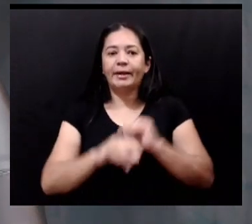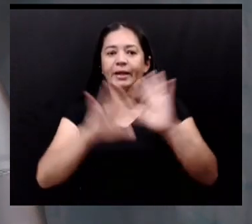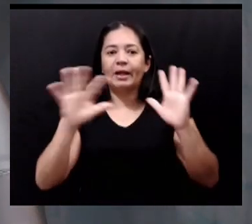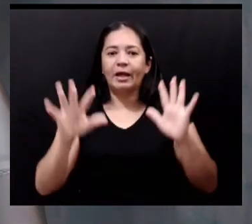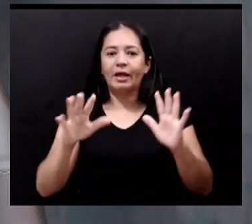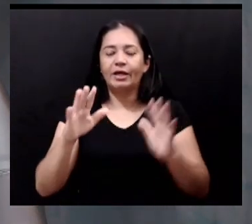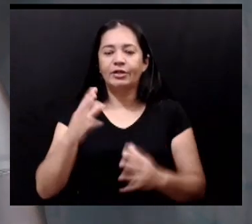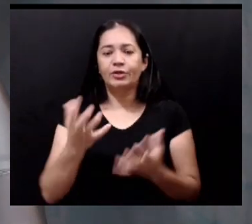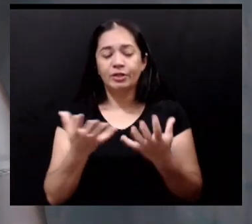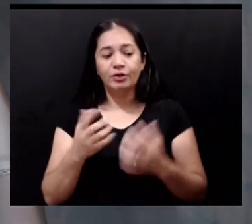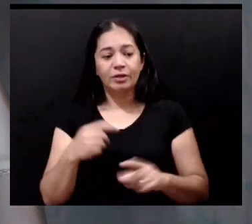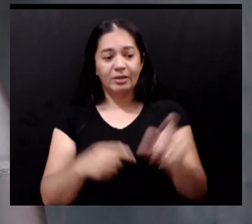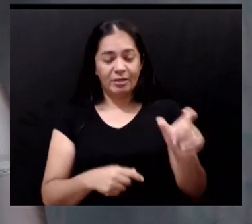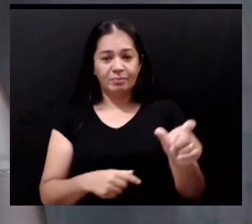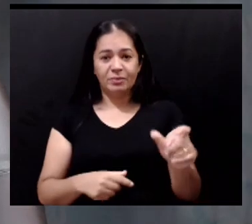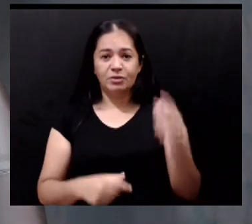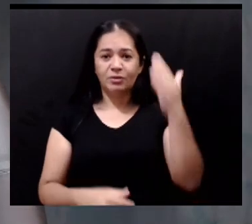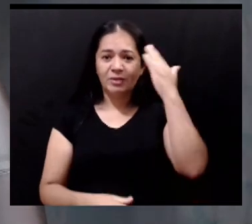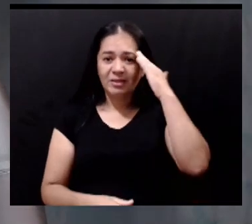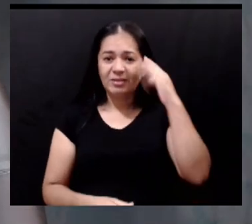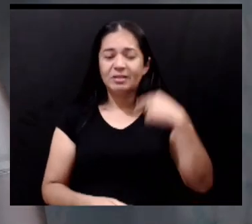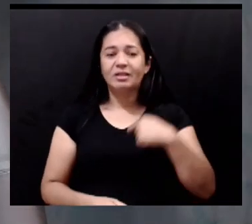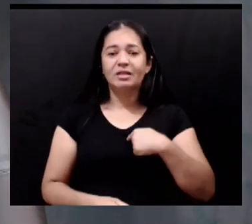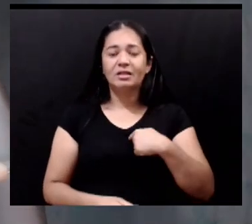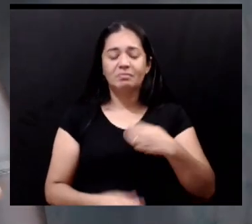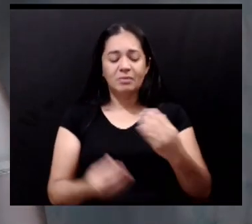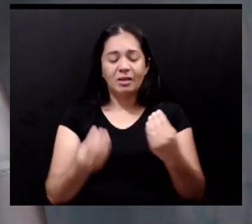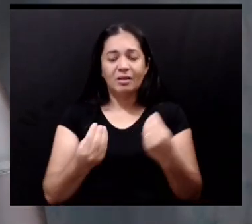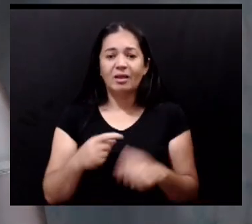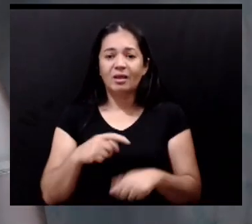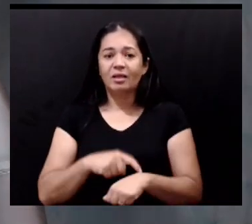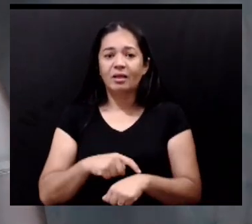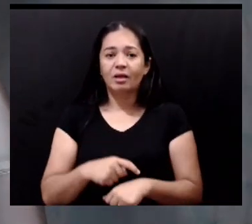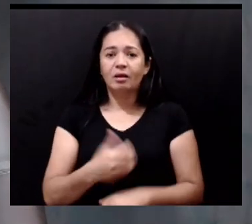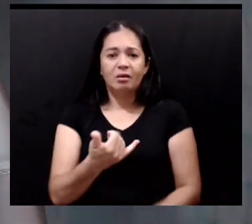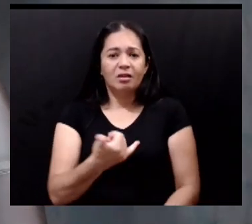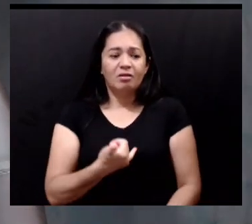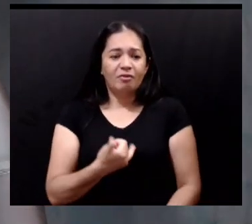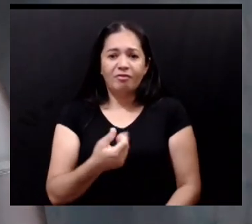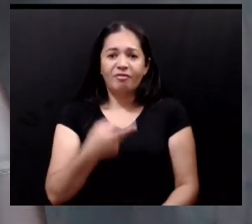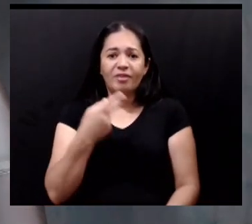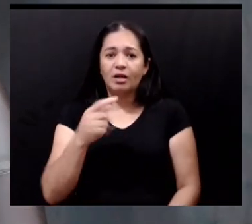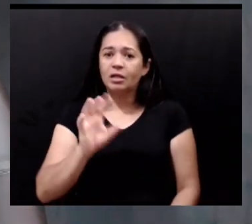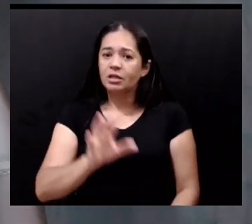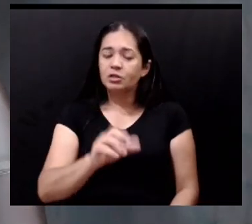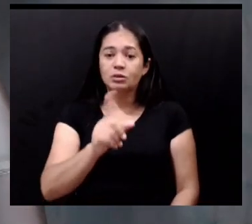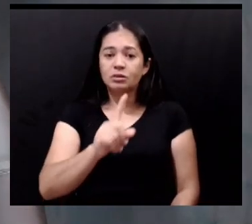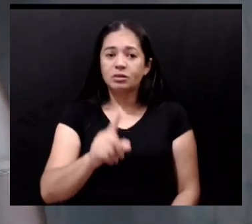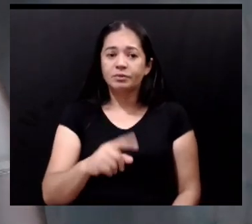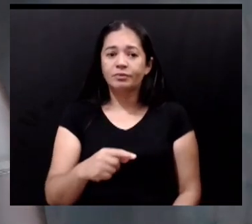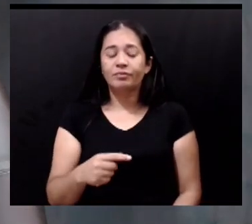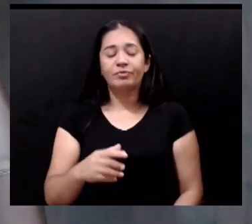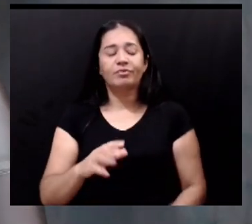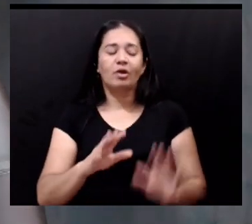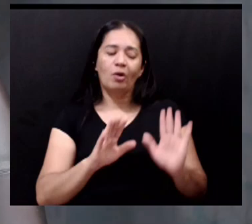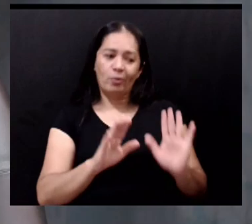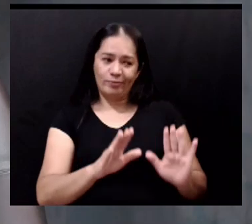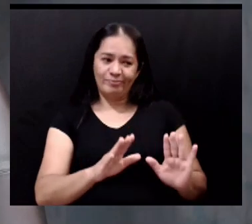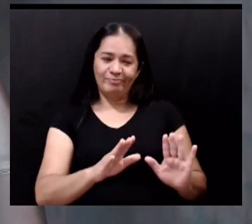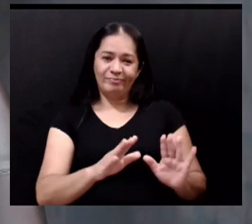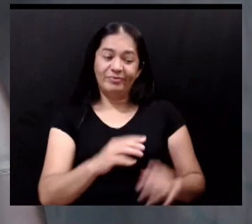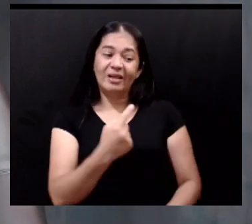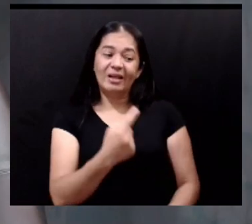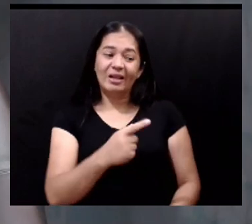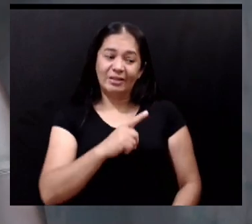dê esse tempo e que não me fale essas frases. E eu posso até colocar: olha, cada um tem seu tempo, eu estou vivendo